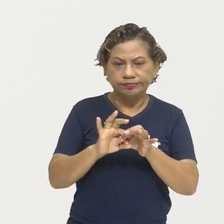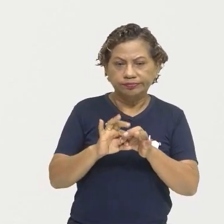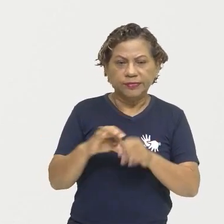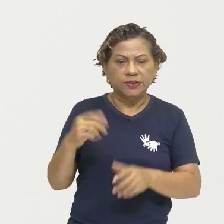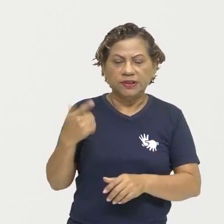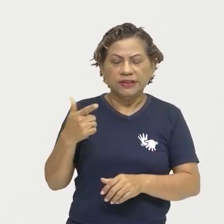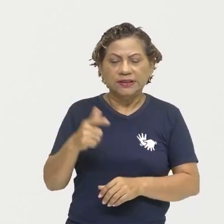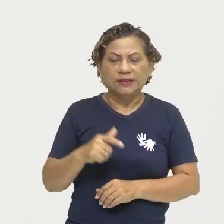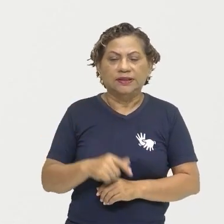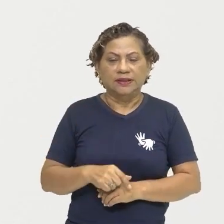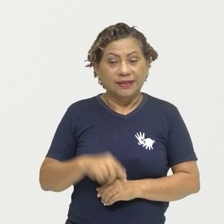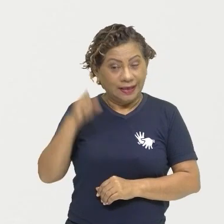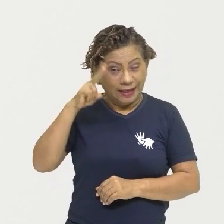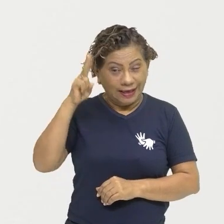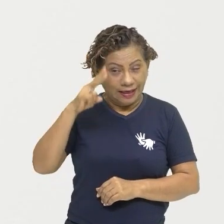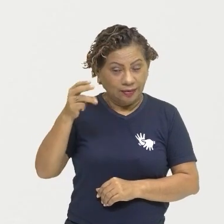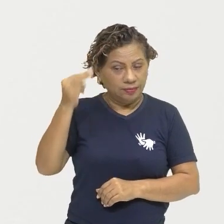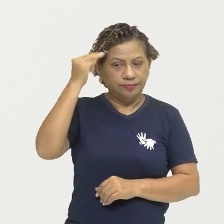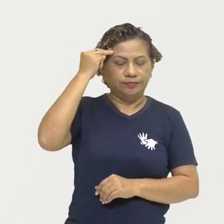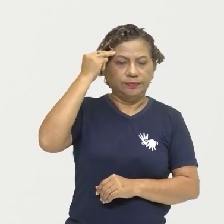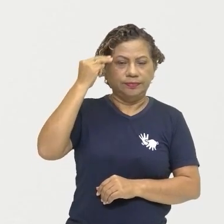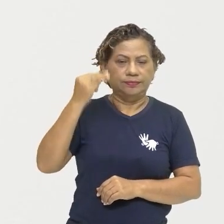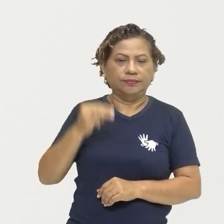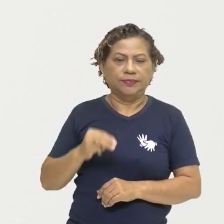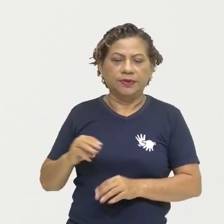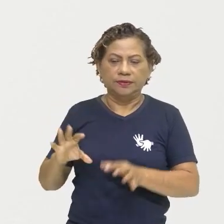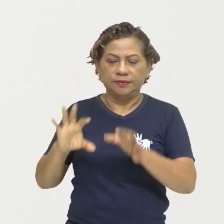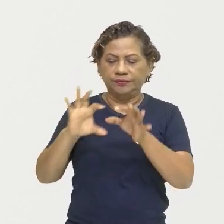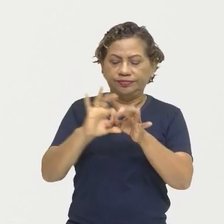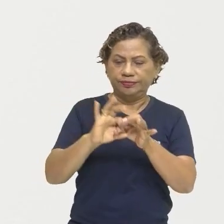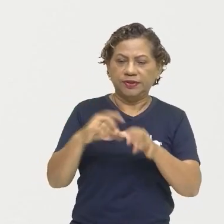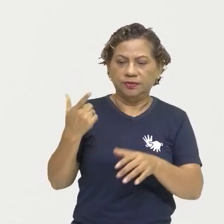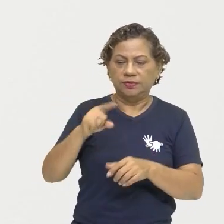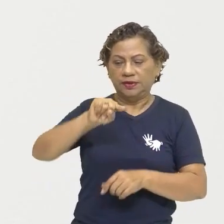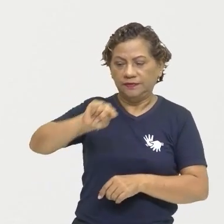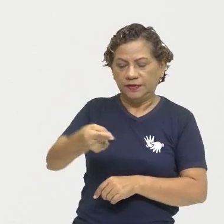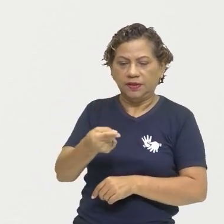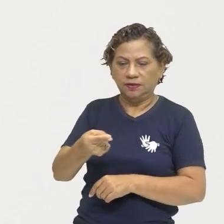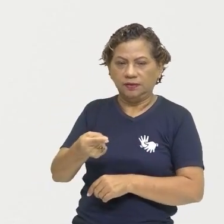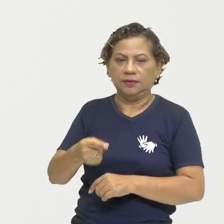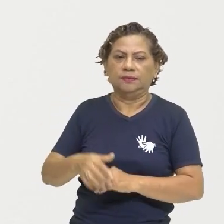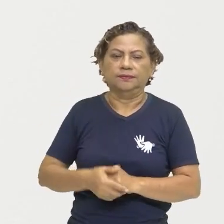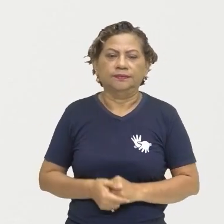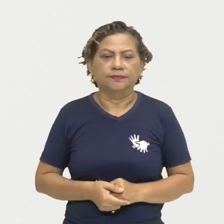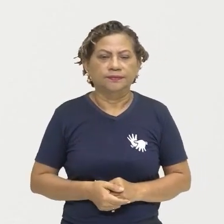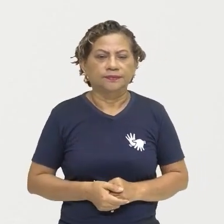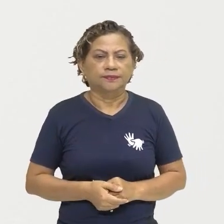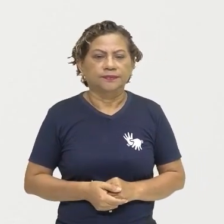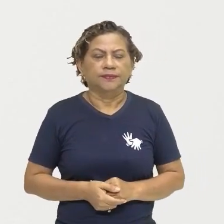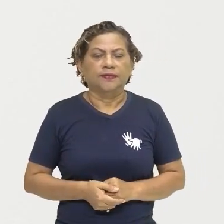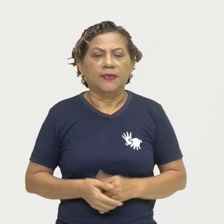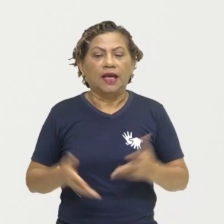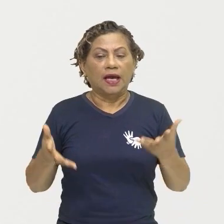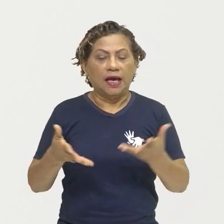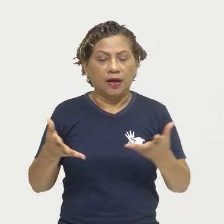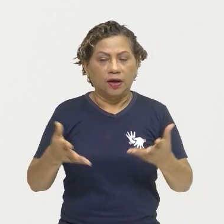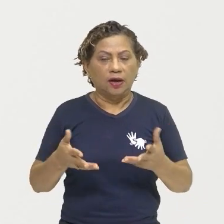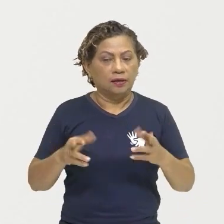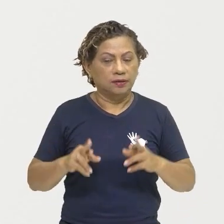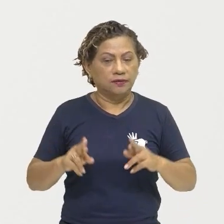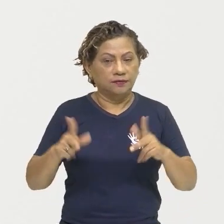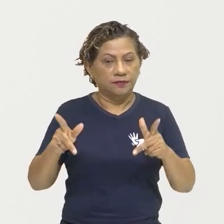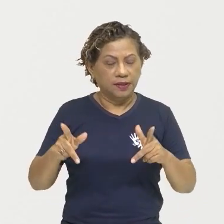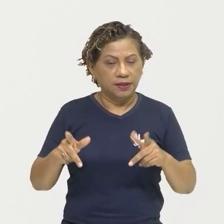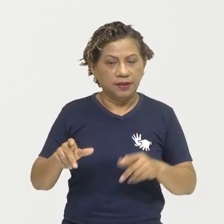disso. Se eu não tenho conjunção ligando as orações, vírgula nelas. As coordenadas sindéticas que eu vou separar também por